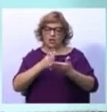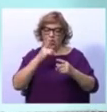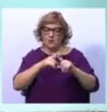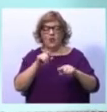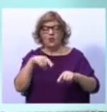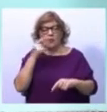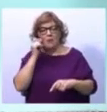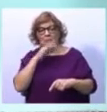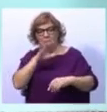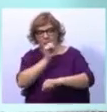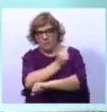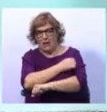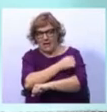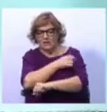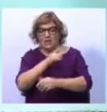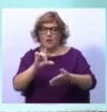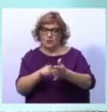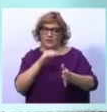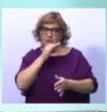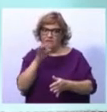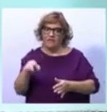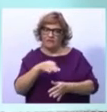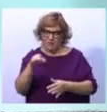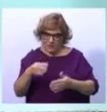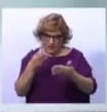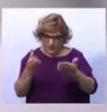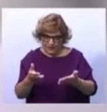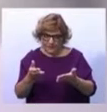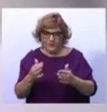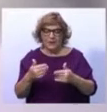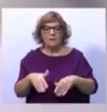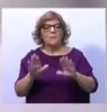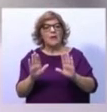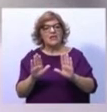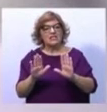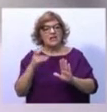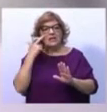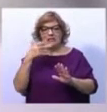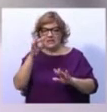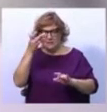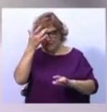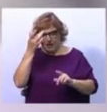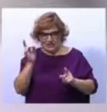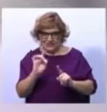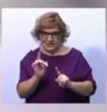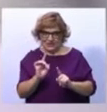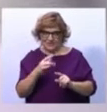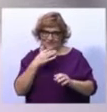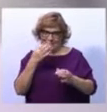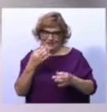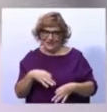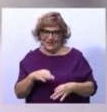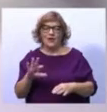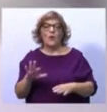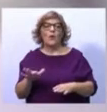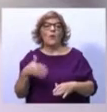depois quando os pais vão para casa, porque é um processo de família, precisamente. Mas nem sempre é fácil, essa é que é a realidade. É, e quais são